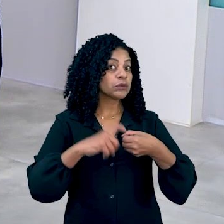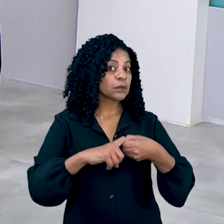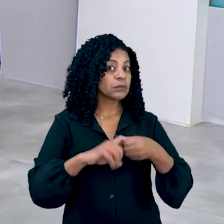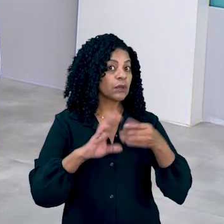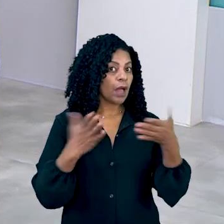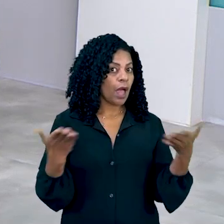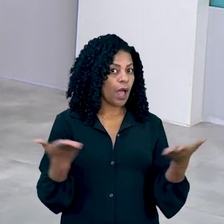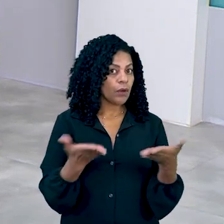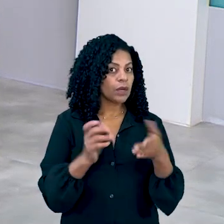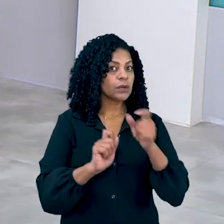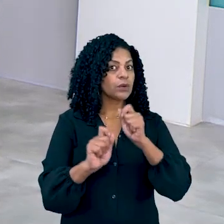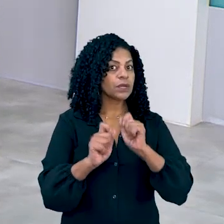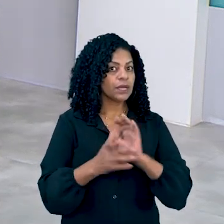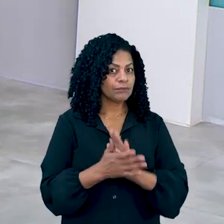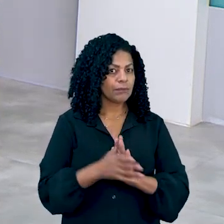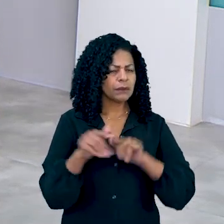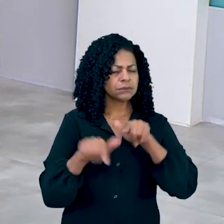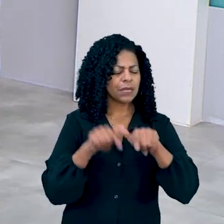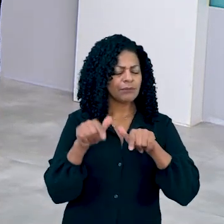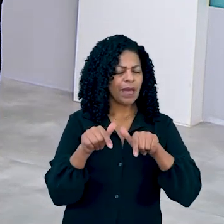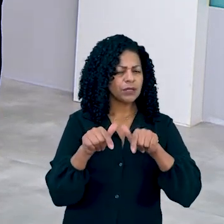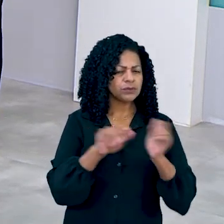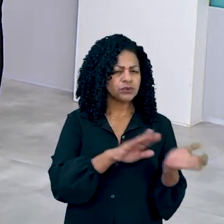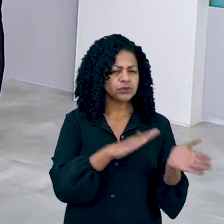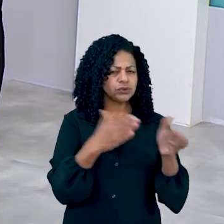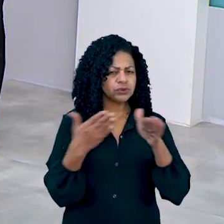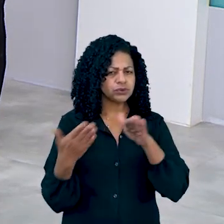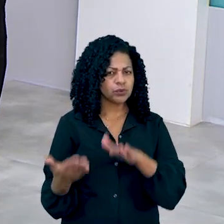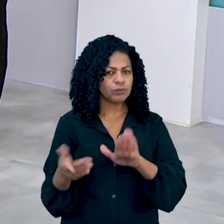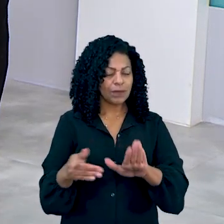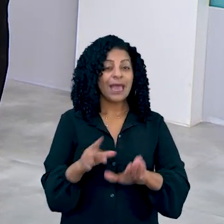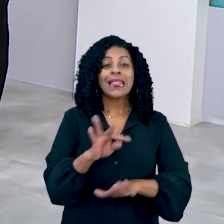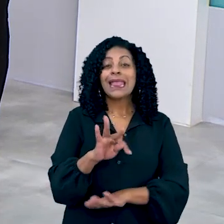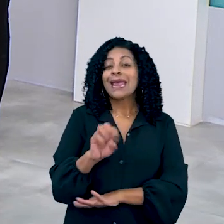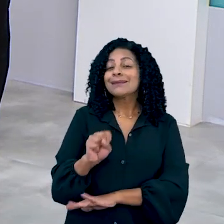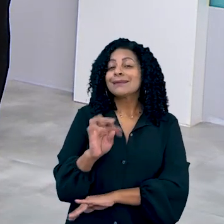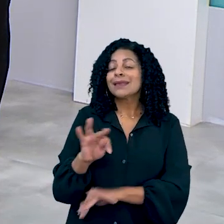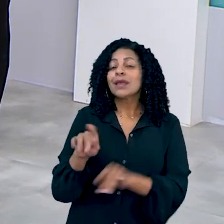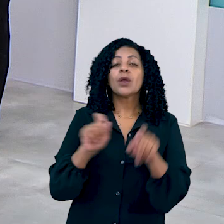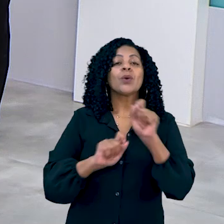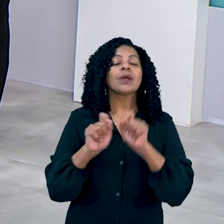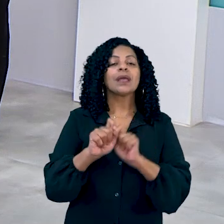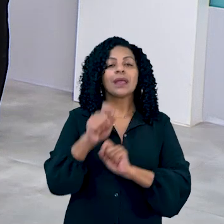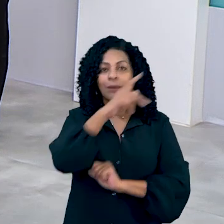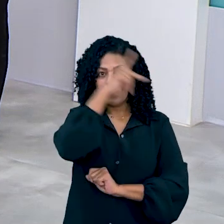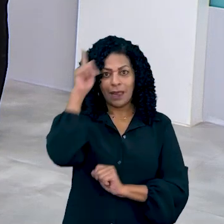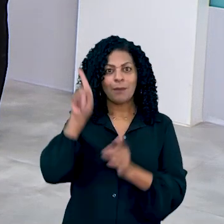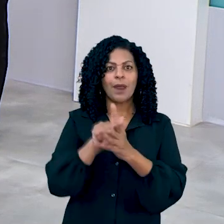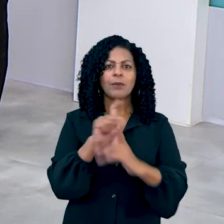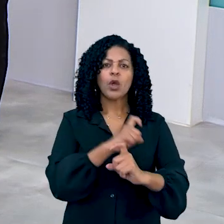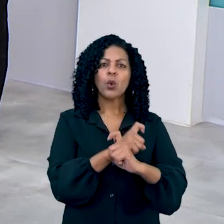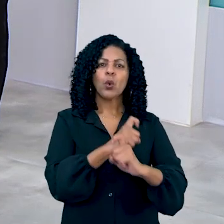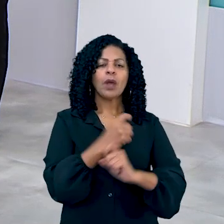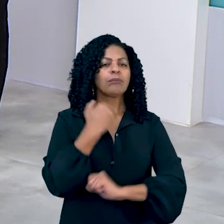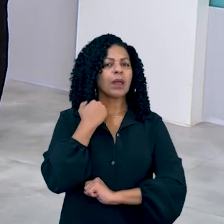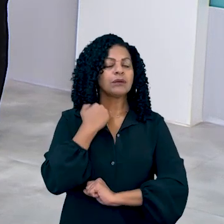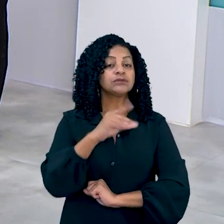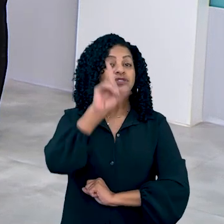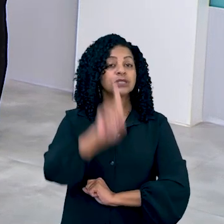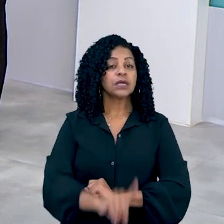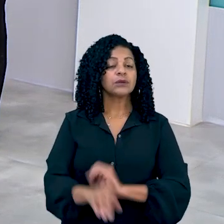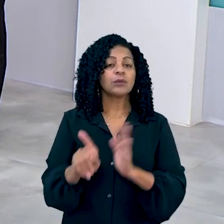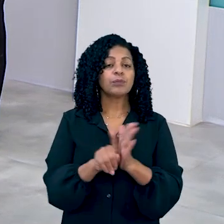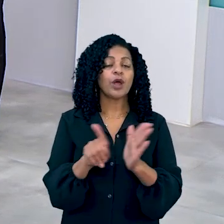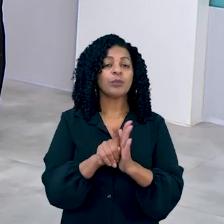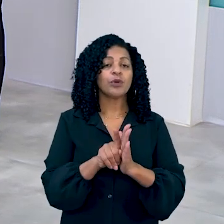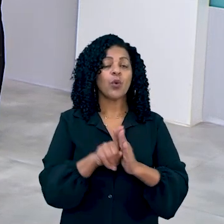Estamos de volta e o assunto agora é jornada de trabalho. A 3ª turma do TST garantiu a uma bancária da Caixa Econômica Federal o direito